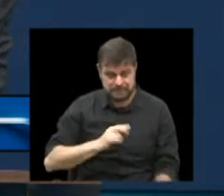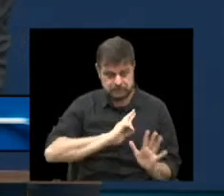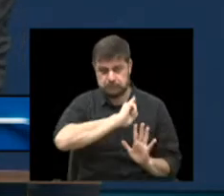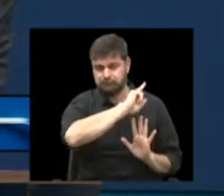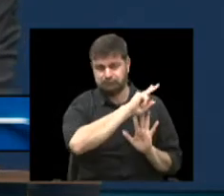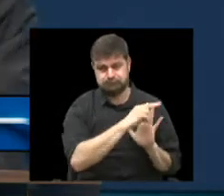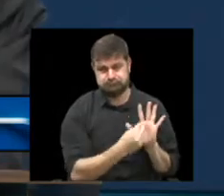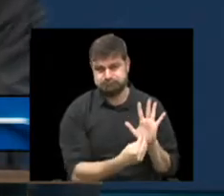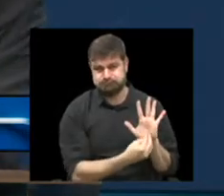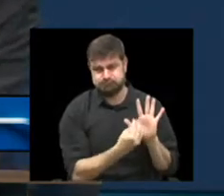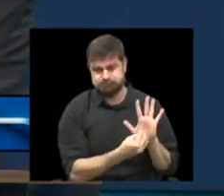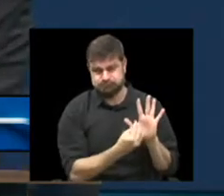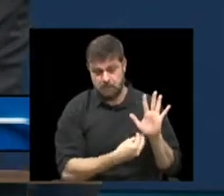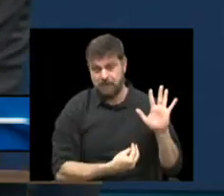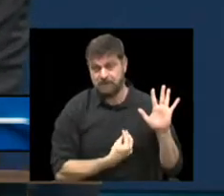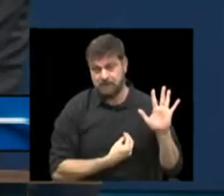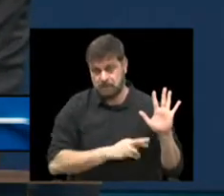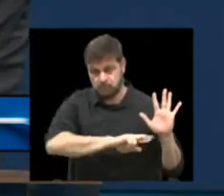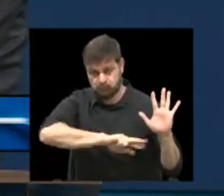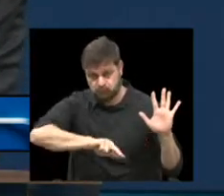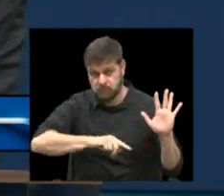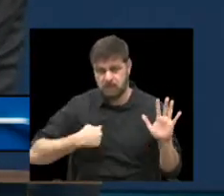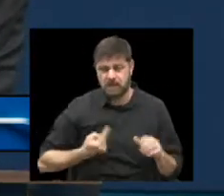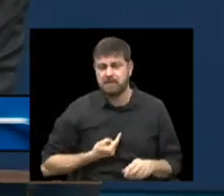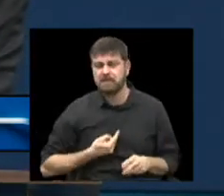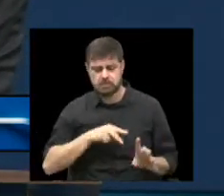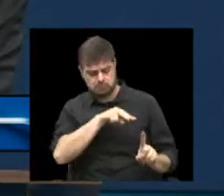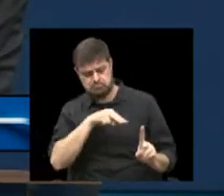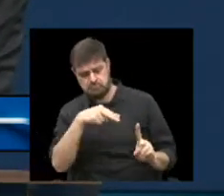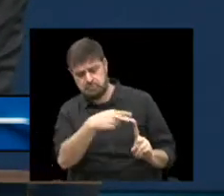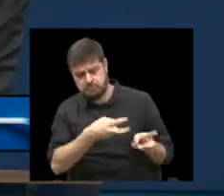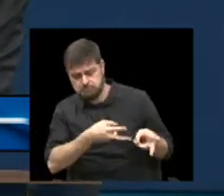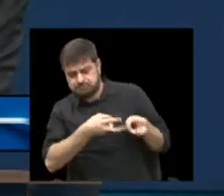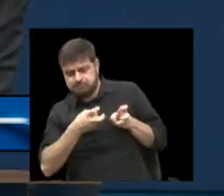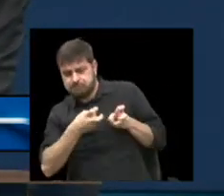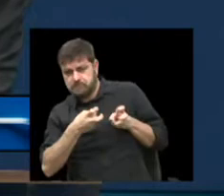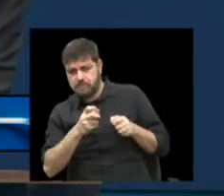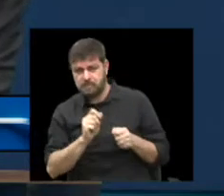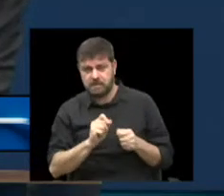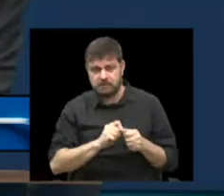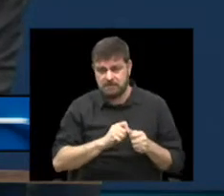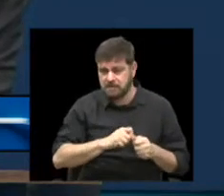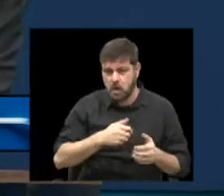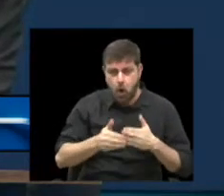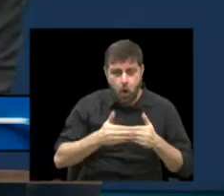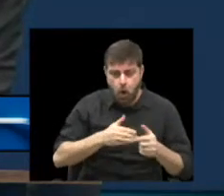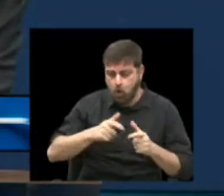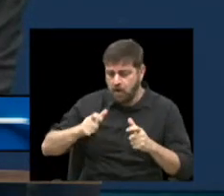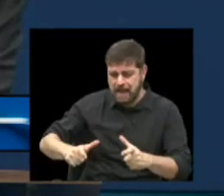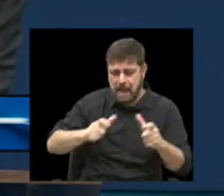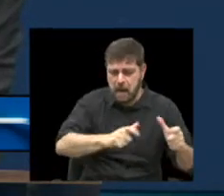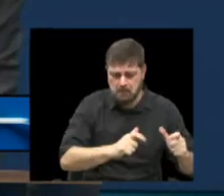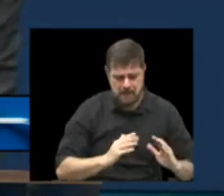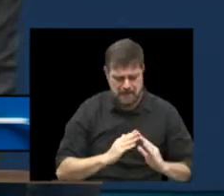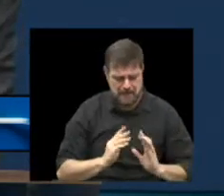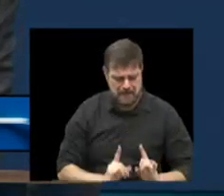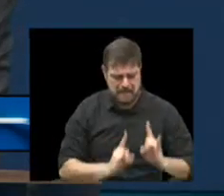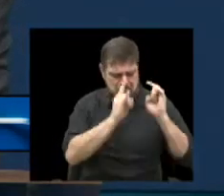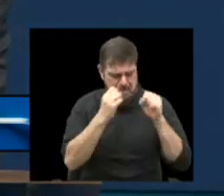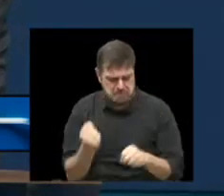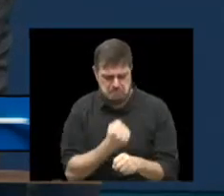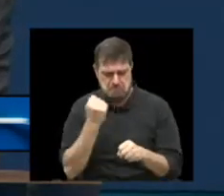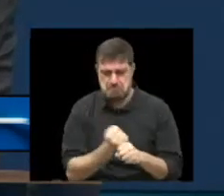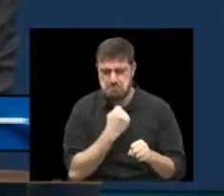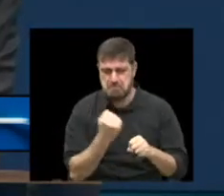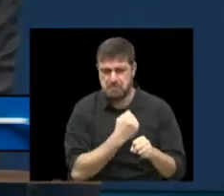biodiversidade, né? E o que a gente vê, então, é uma perspectiva de ampliação das zonas urbanas, né, com